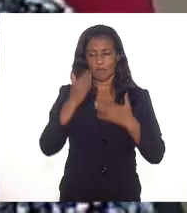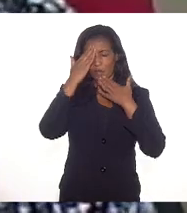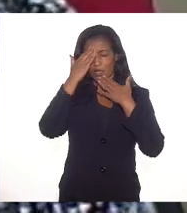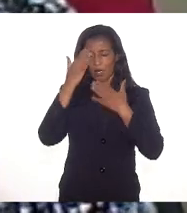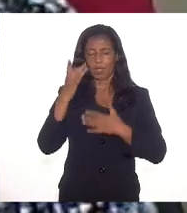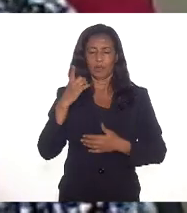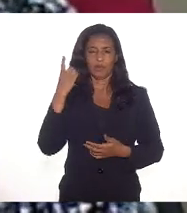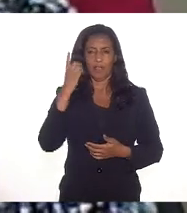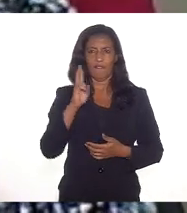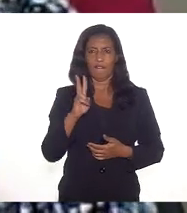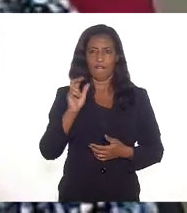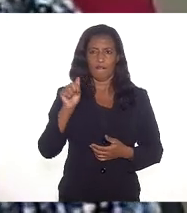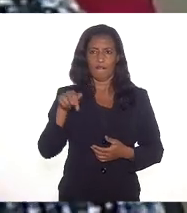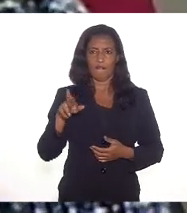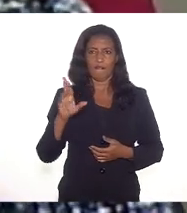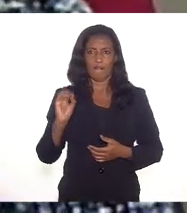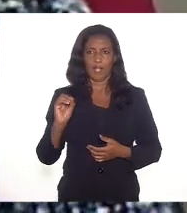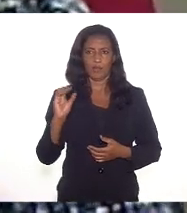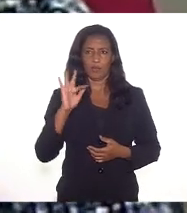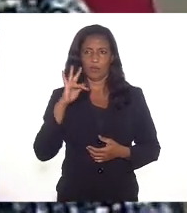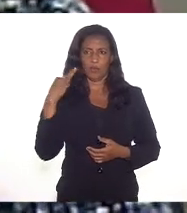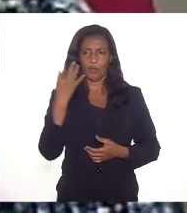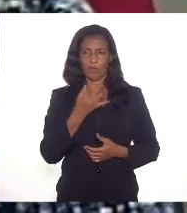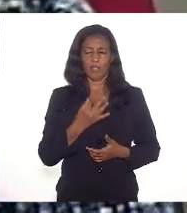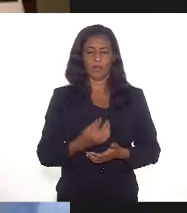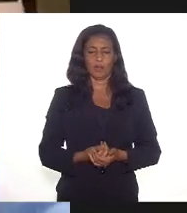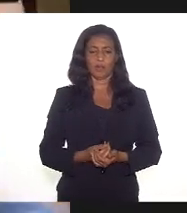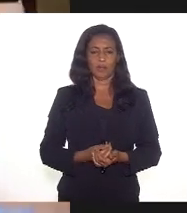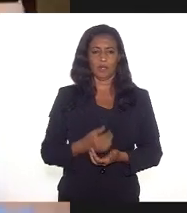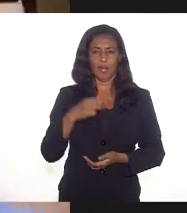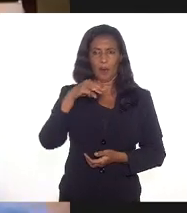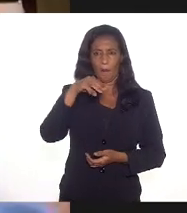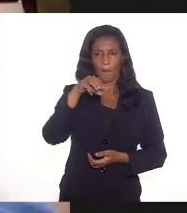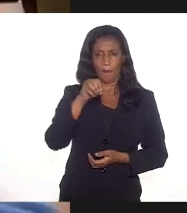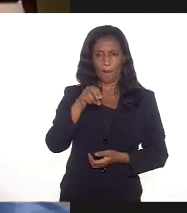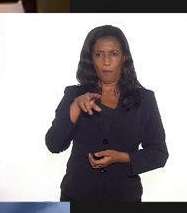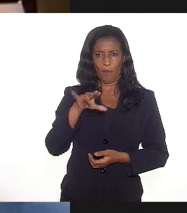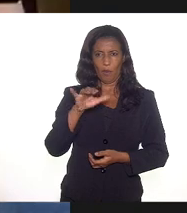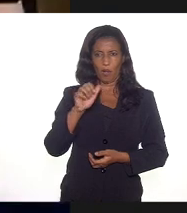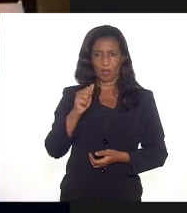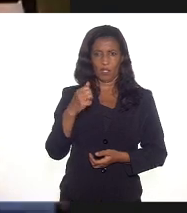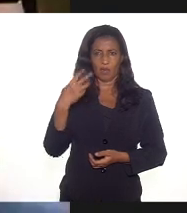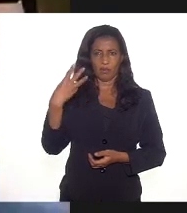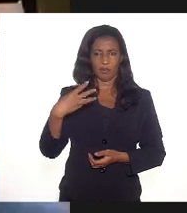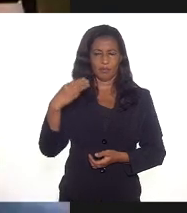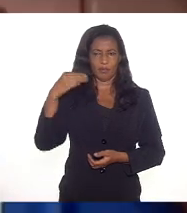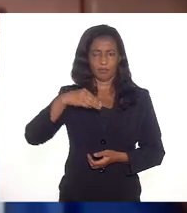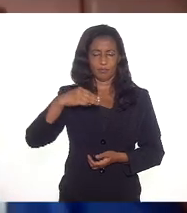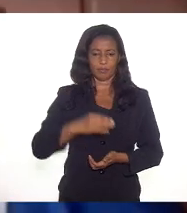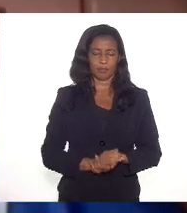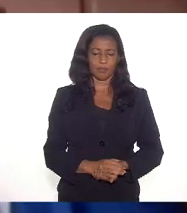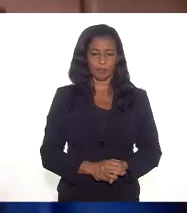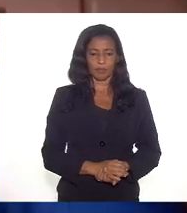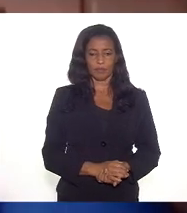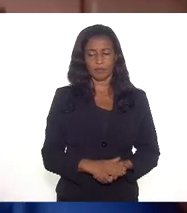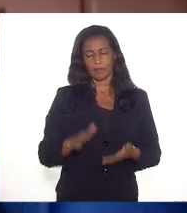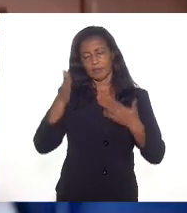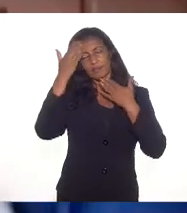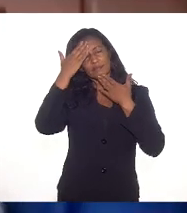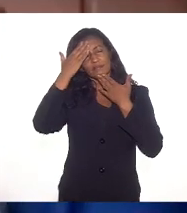ao deputado Wando Famiglia, deputada Mônica Francisco, Vossa Excelência tem 3 minutos. Obrigada,